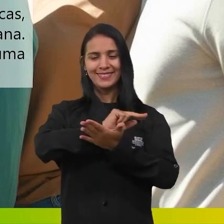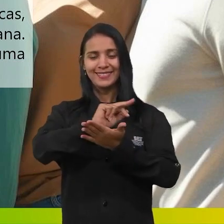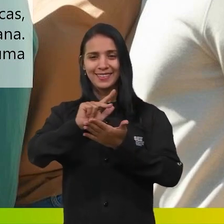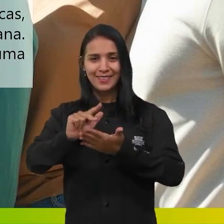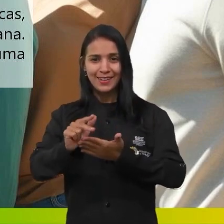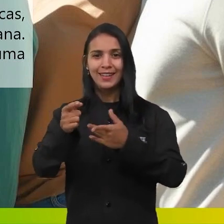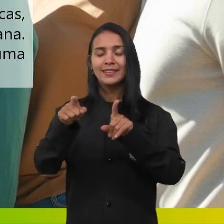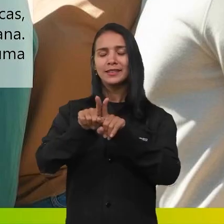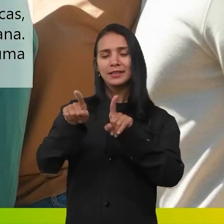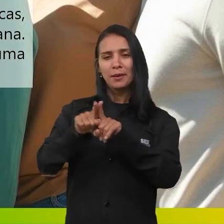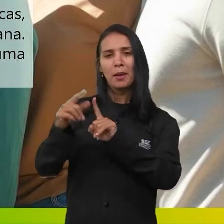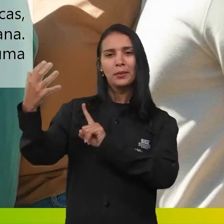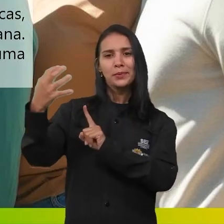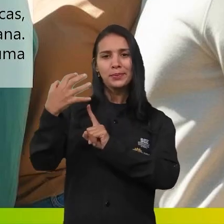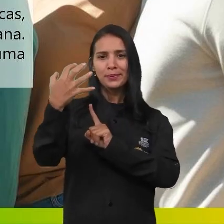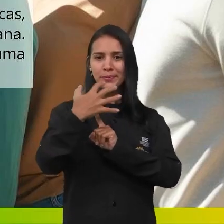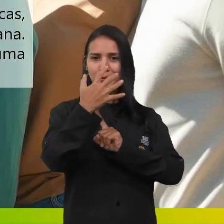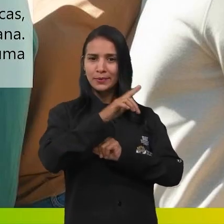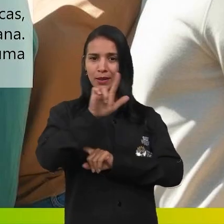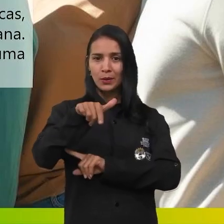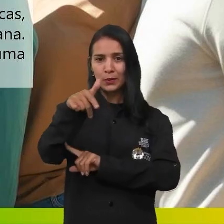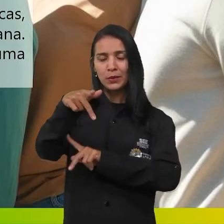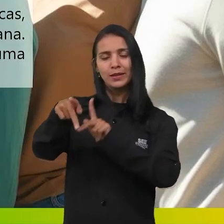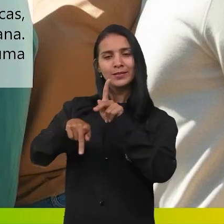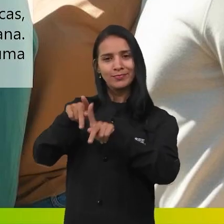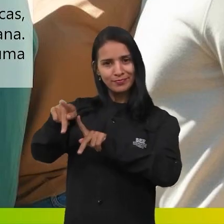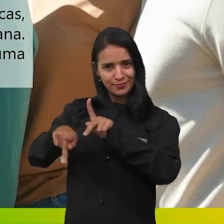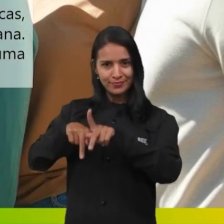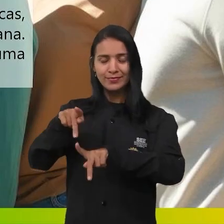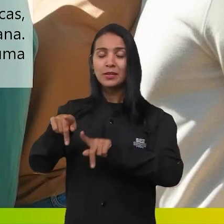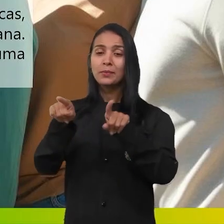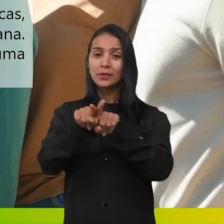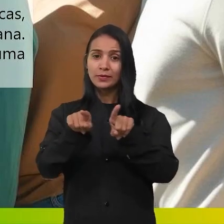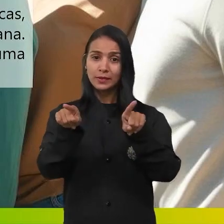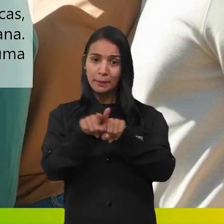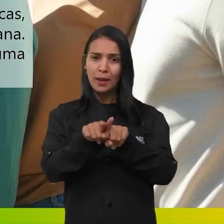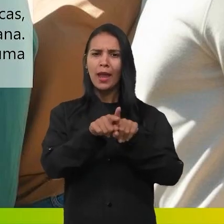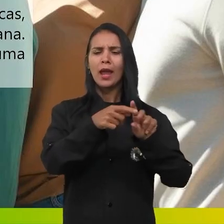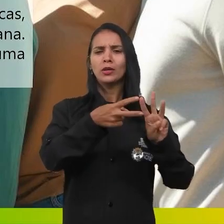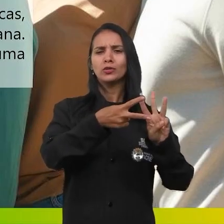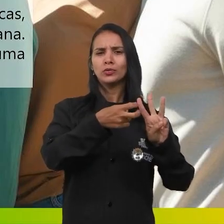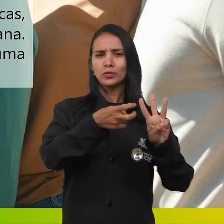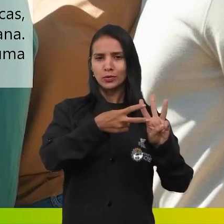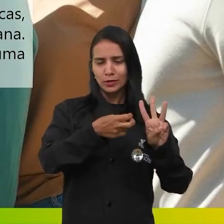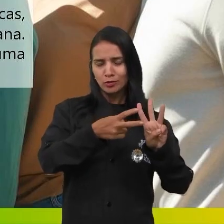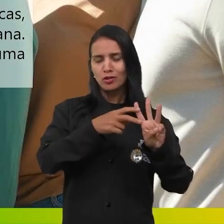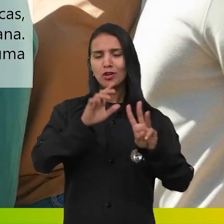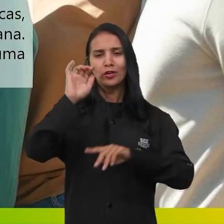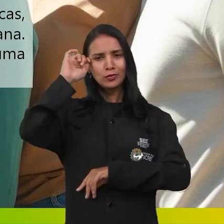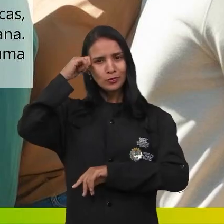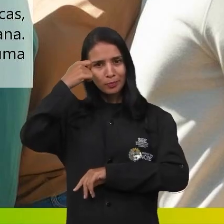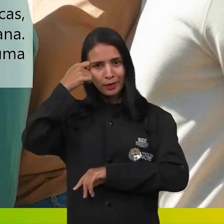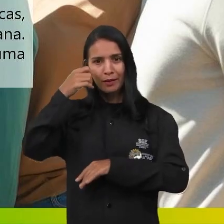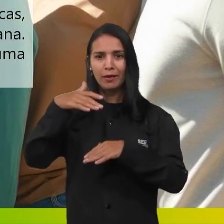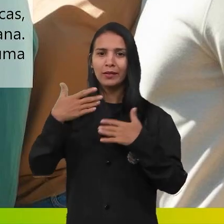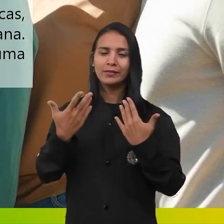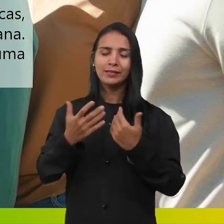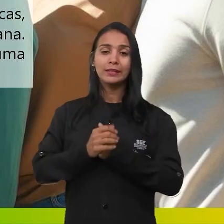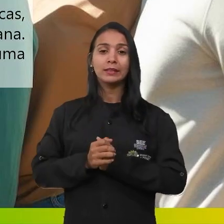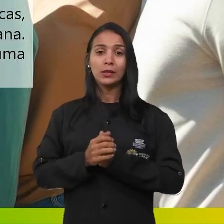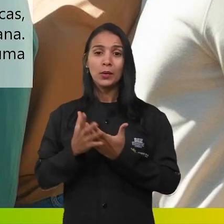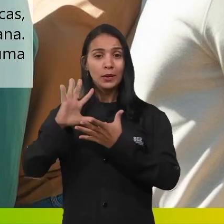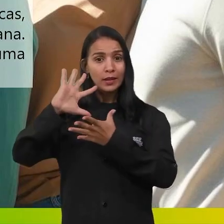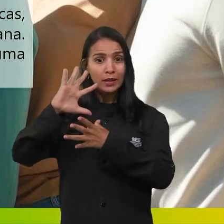de vários povos que vieram para o Brasil e de outros dos povos indígenas que já existiam aqui. Então, em